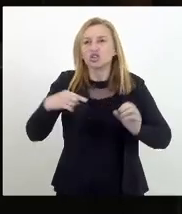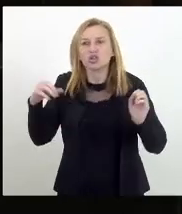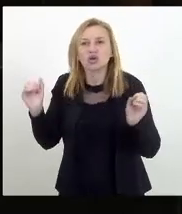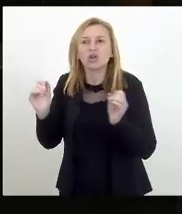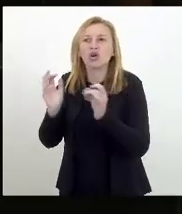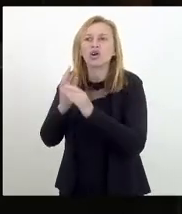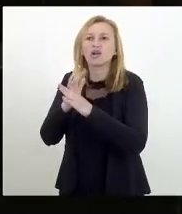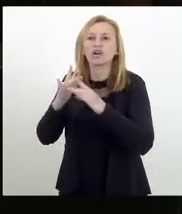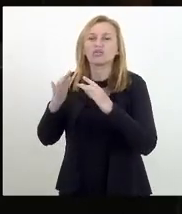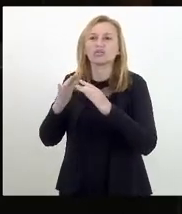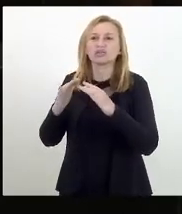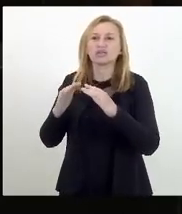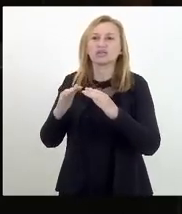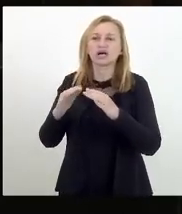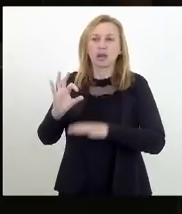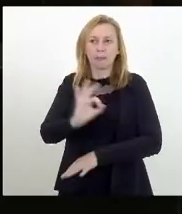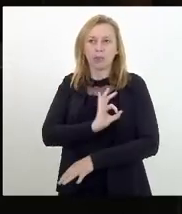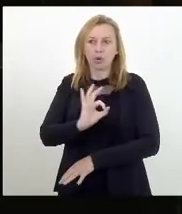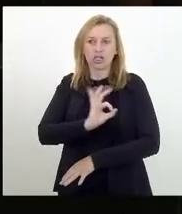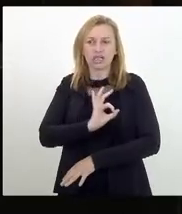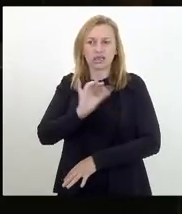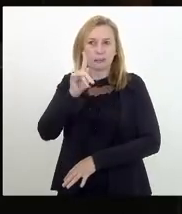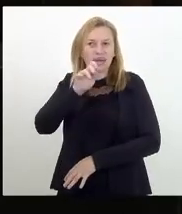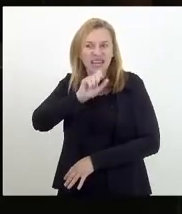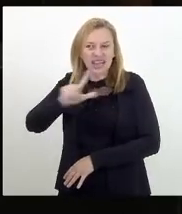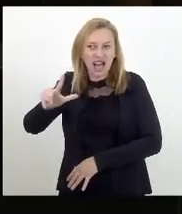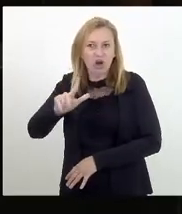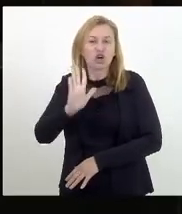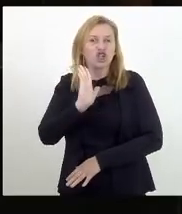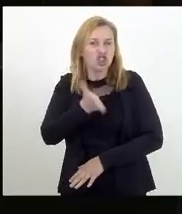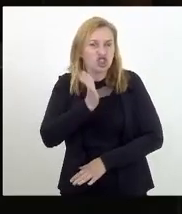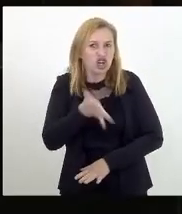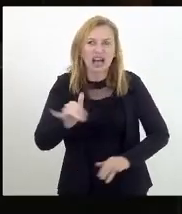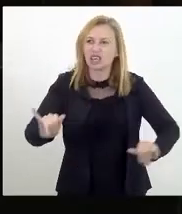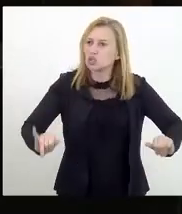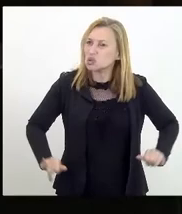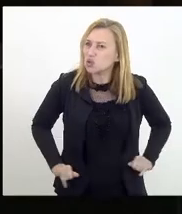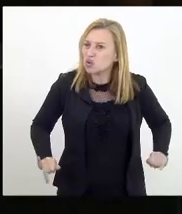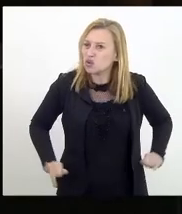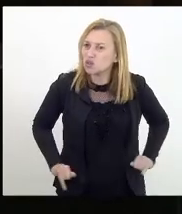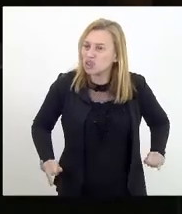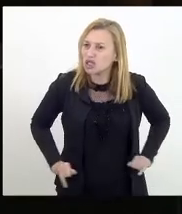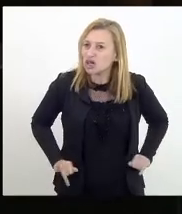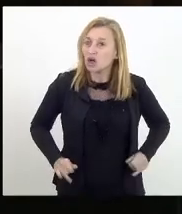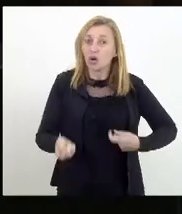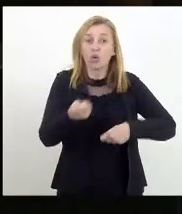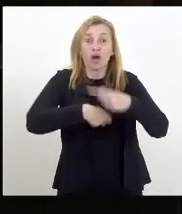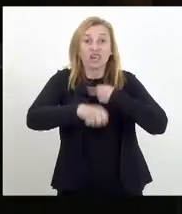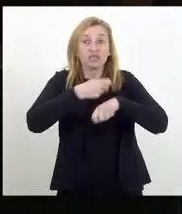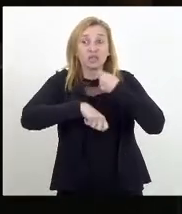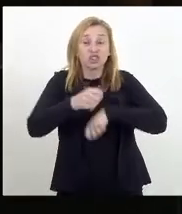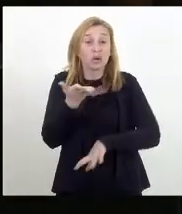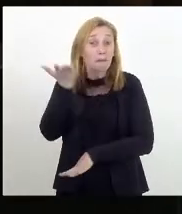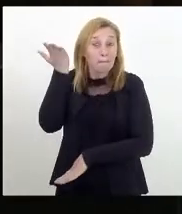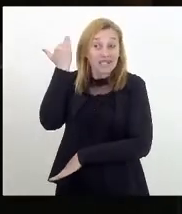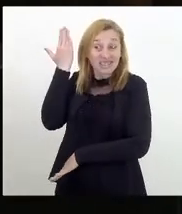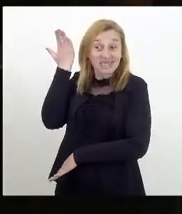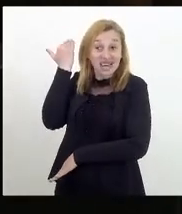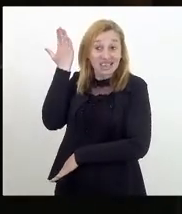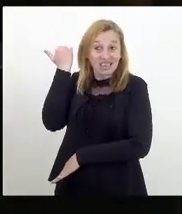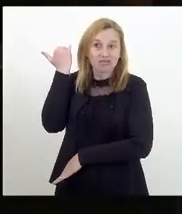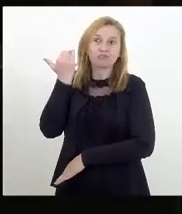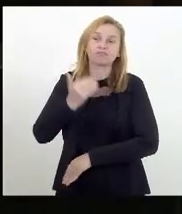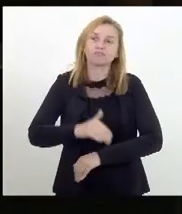honrada polícia penal que já tem sofrido com administrações anteriores